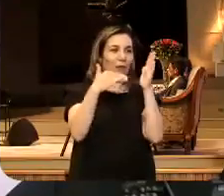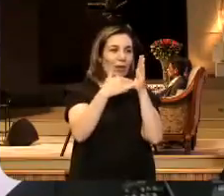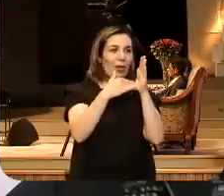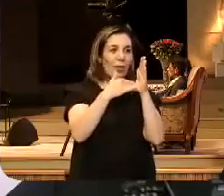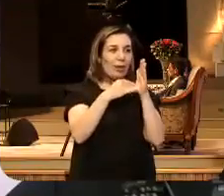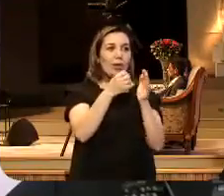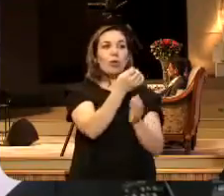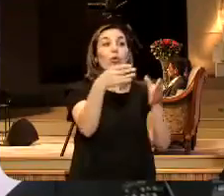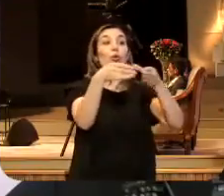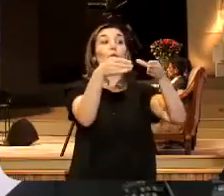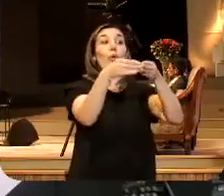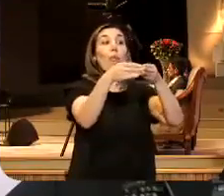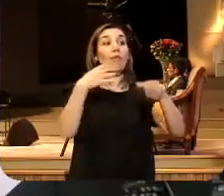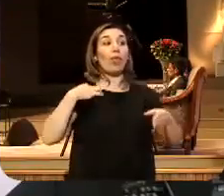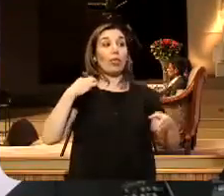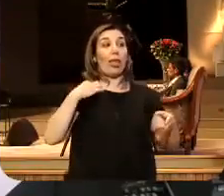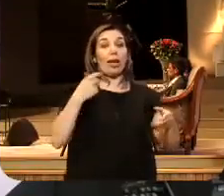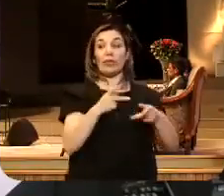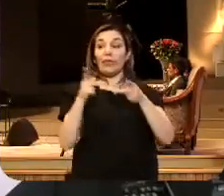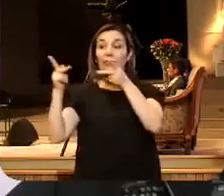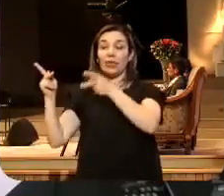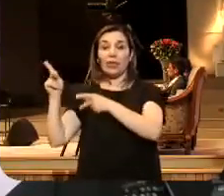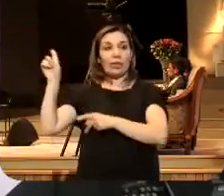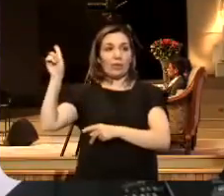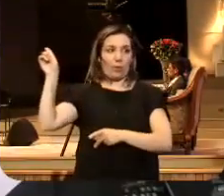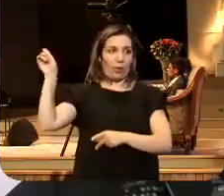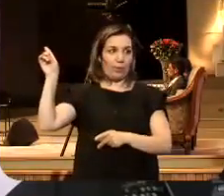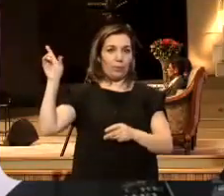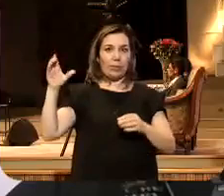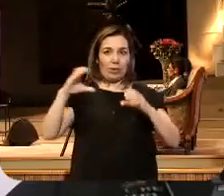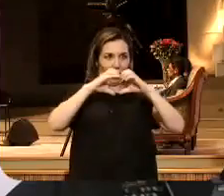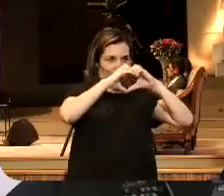se fizeram. Cadê o coraçãozinho?